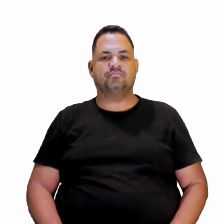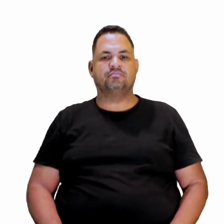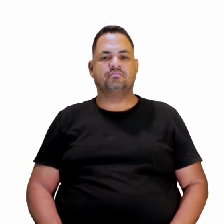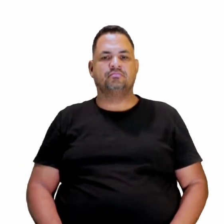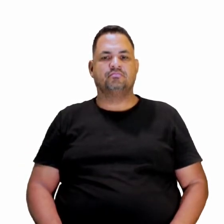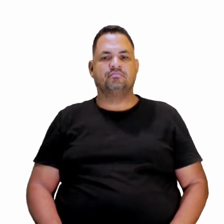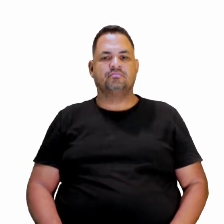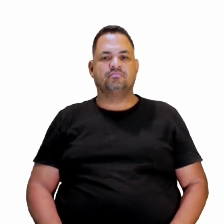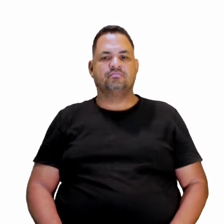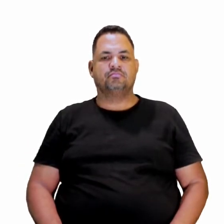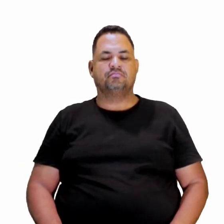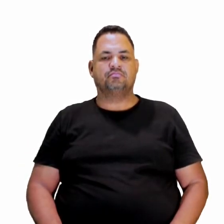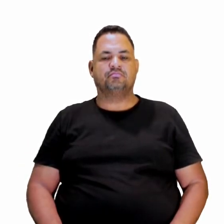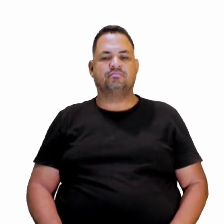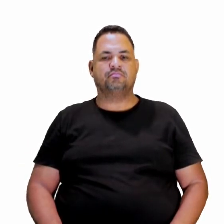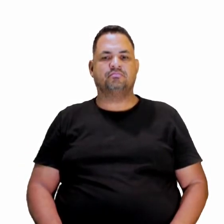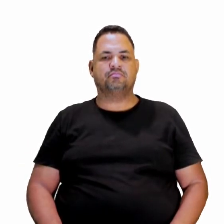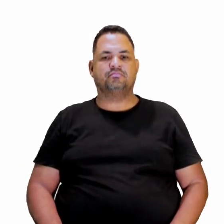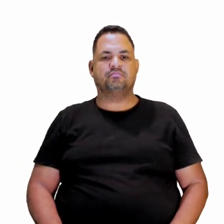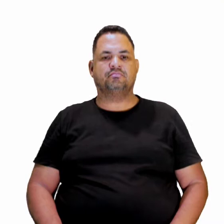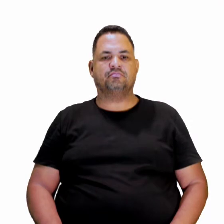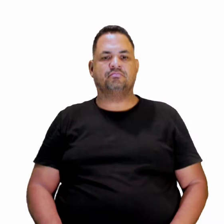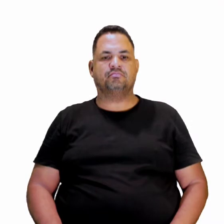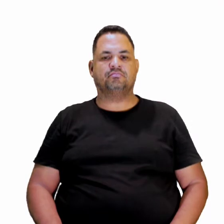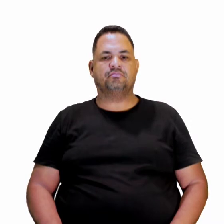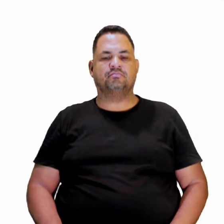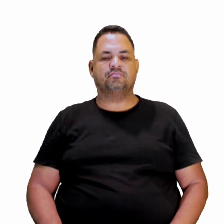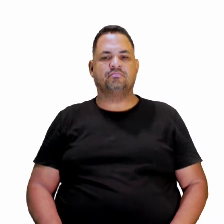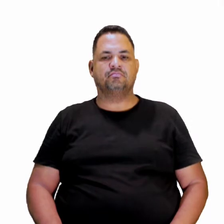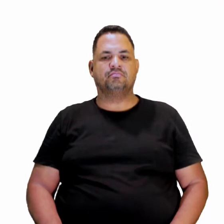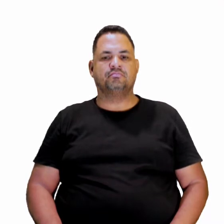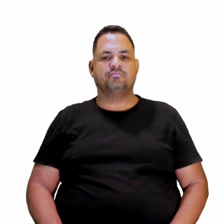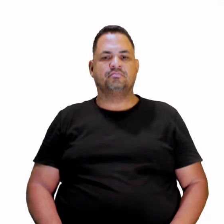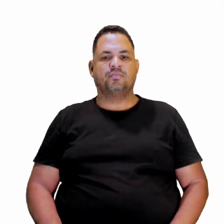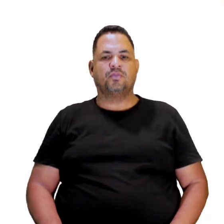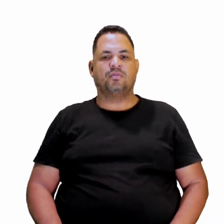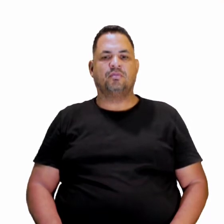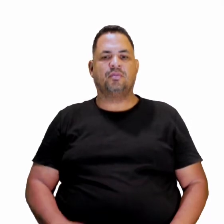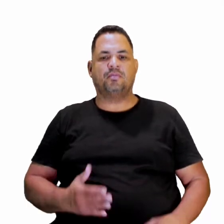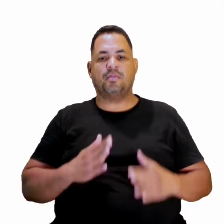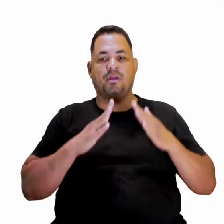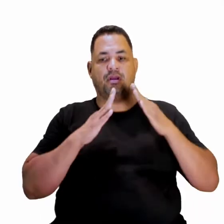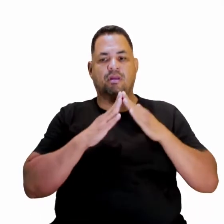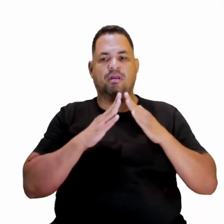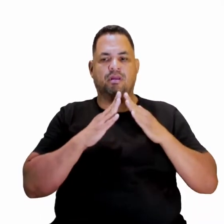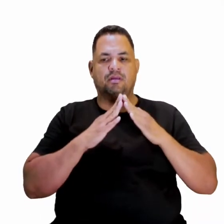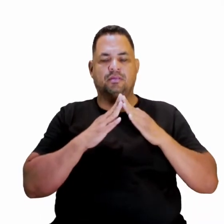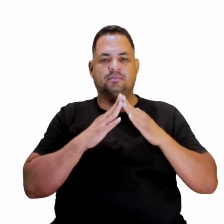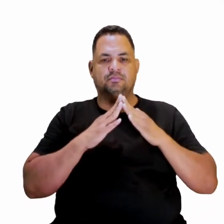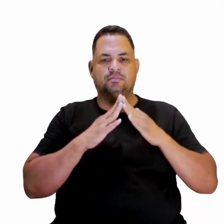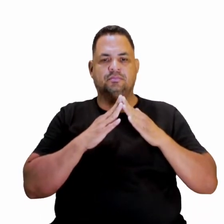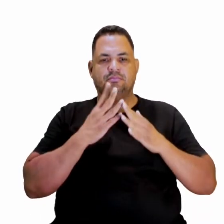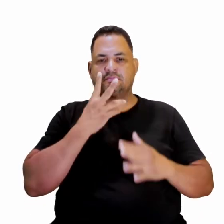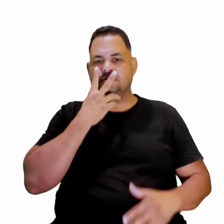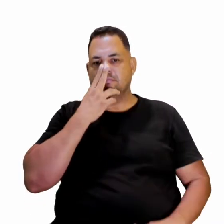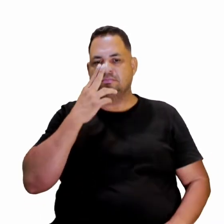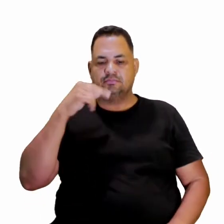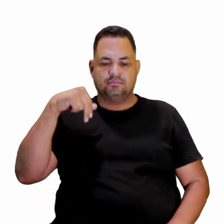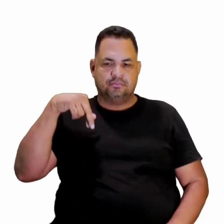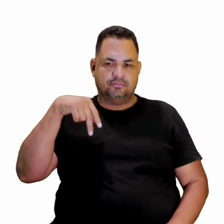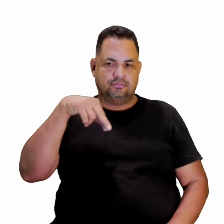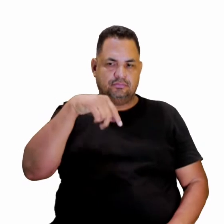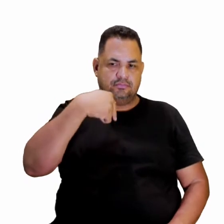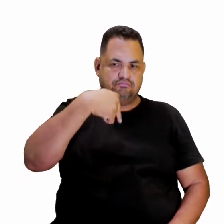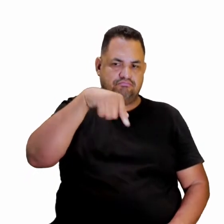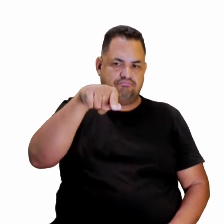Home with Sue, ou seja, home é casa. Então, assim, parece que ele o quê? Que ele caminhou para